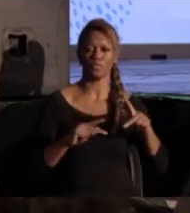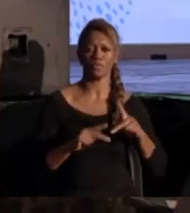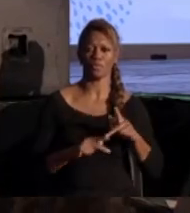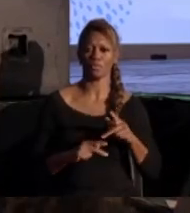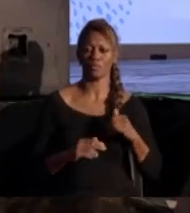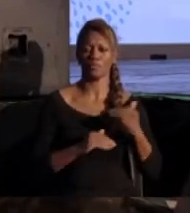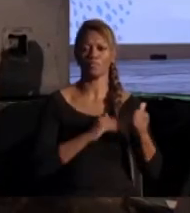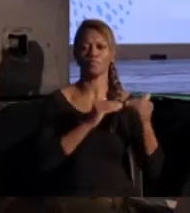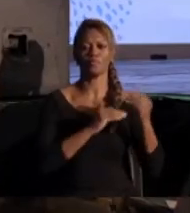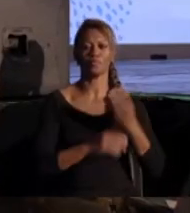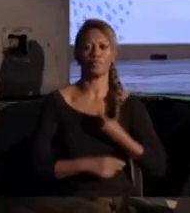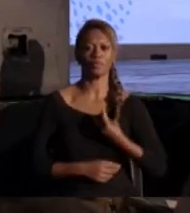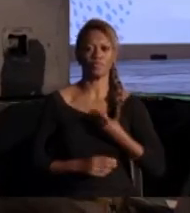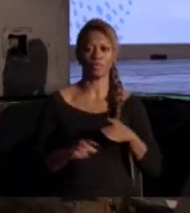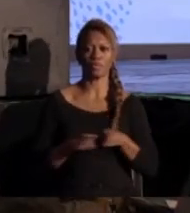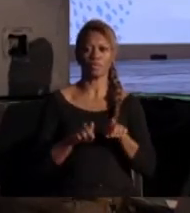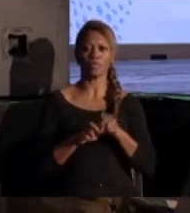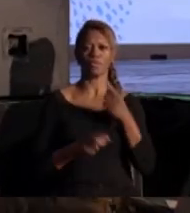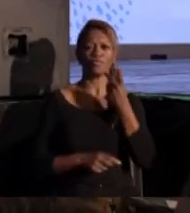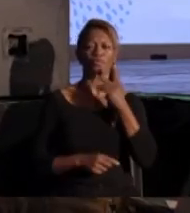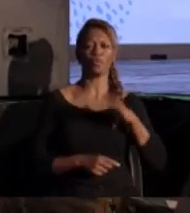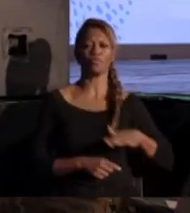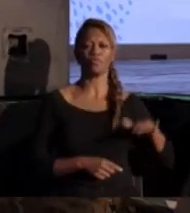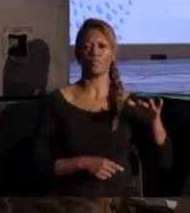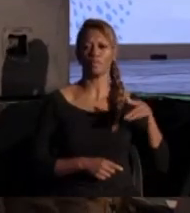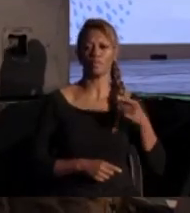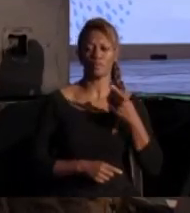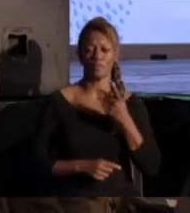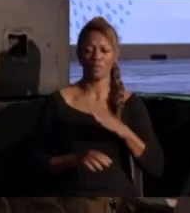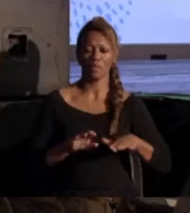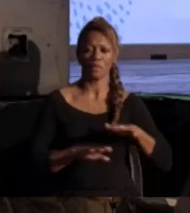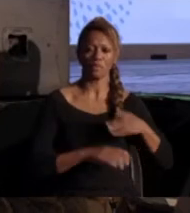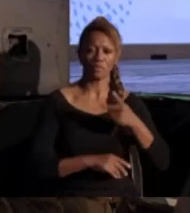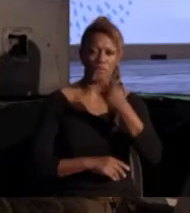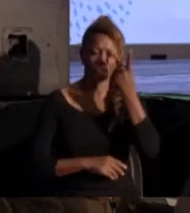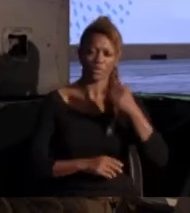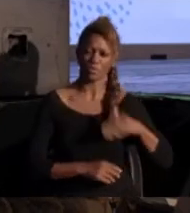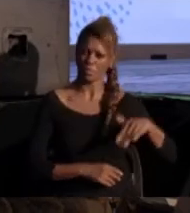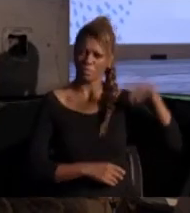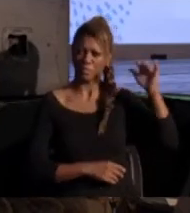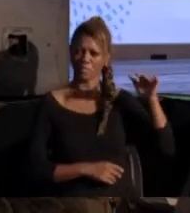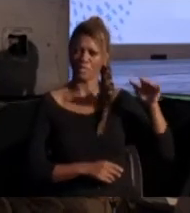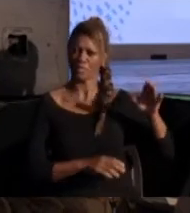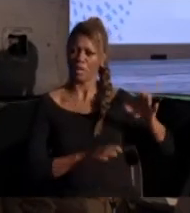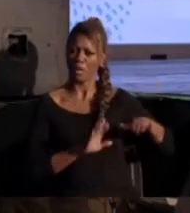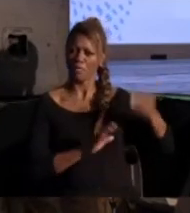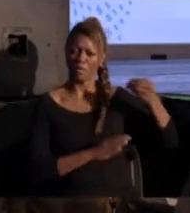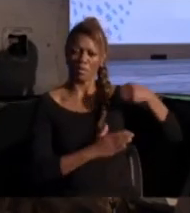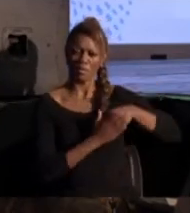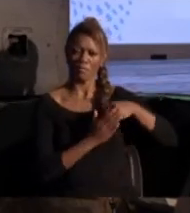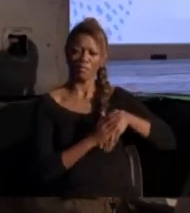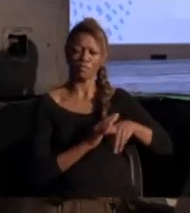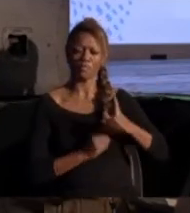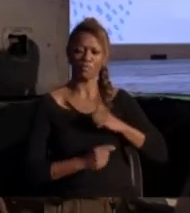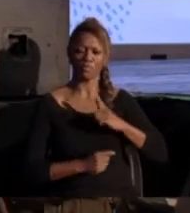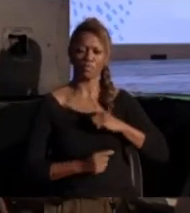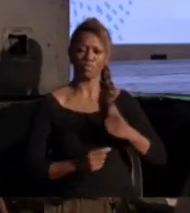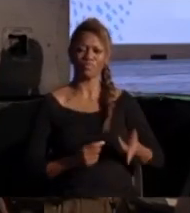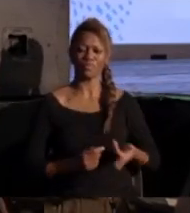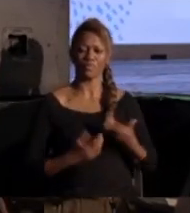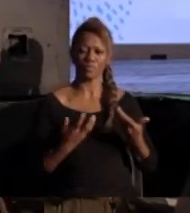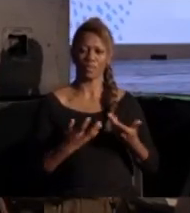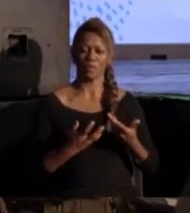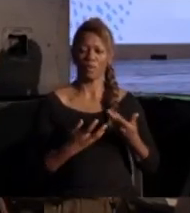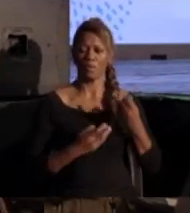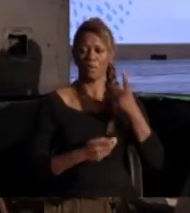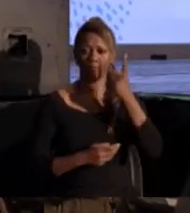etapas da vida, né? O paladar infantil, muita gente que mantém-se adulta, e alguns adultos, eu partilho mesa com muita